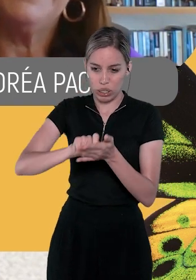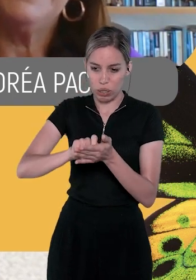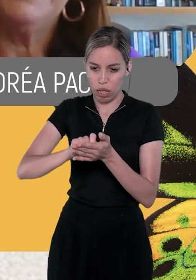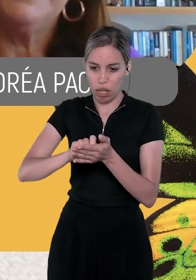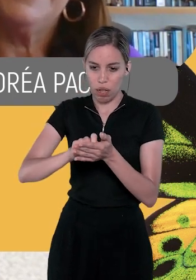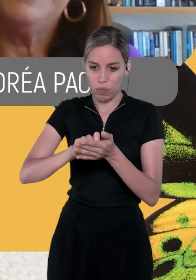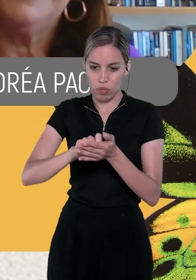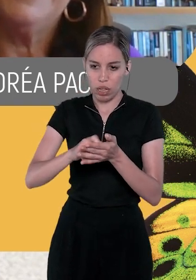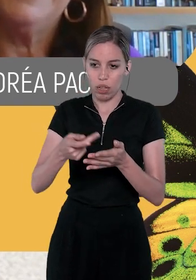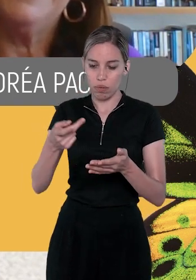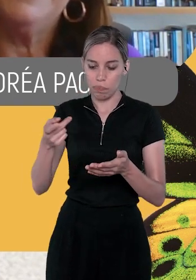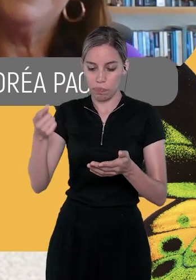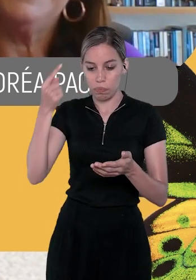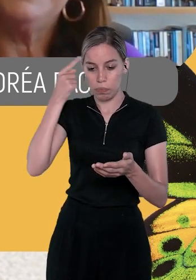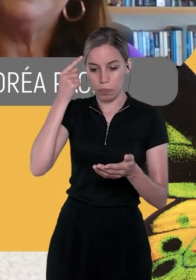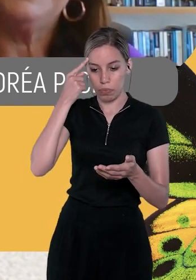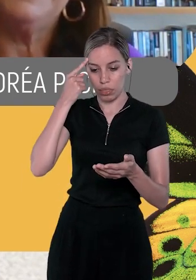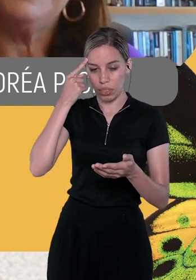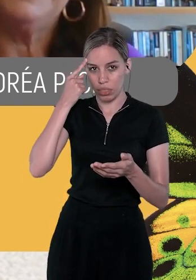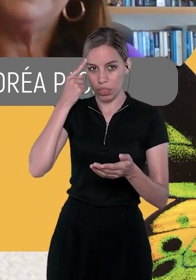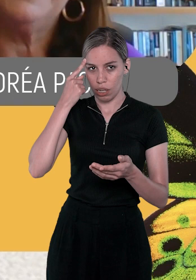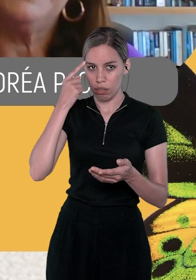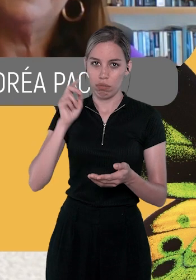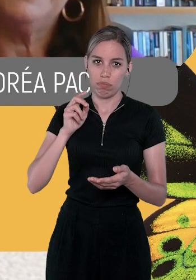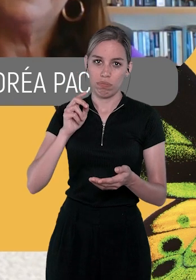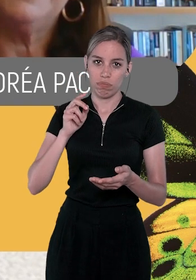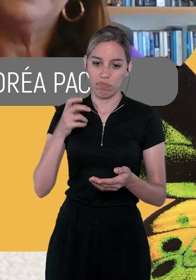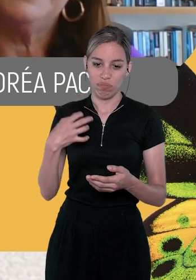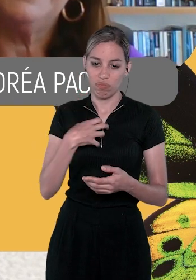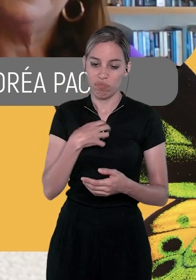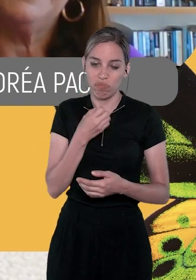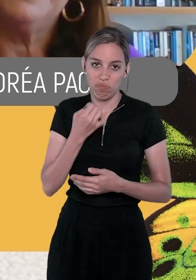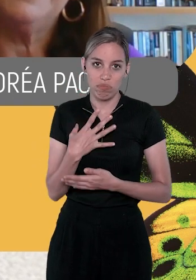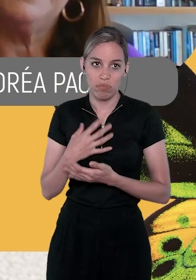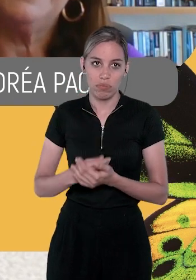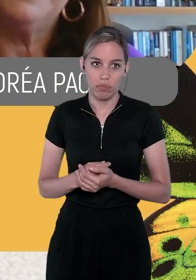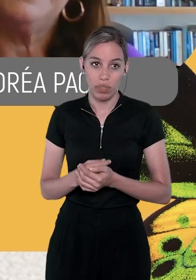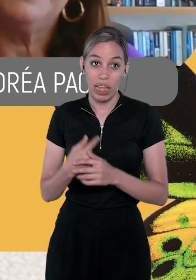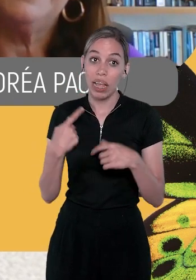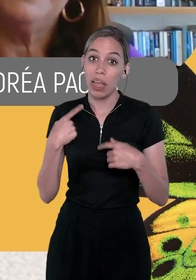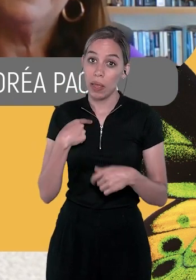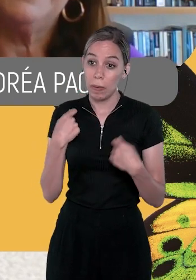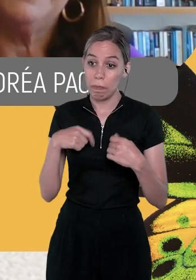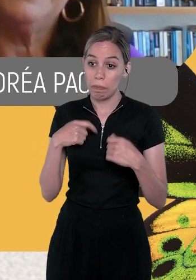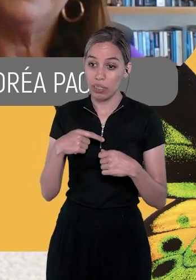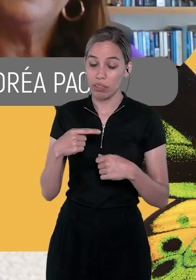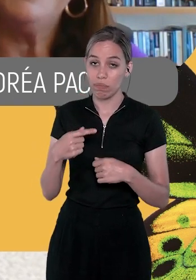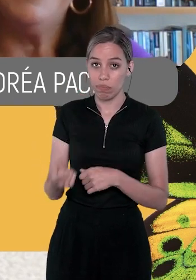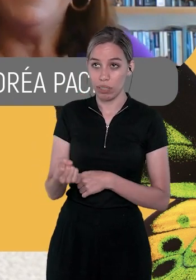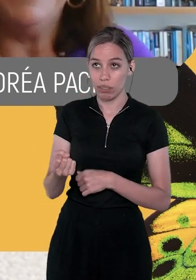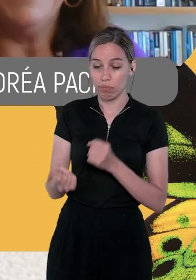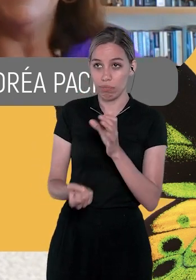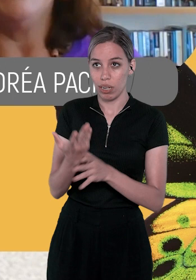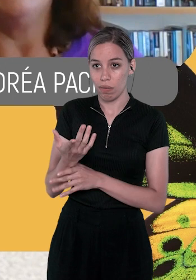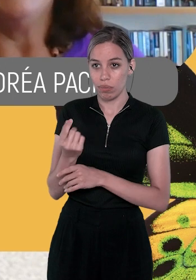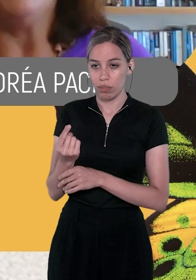né? É por isso que você precisa de criar eu sempre preciso de criar para mim um certo deadline para entregar os livros, senão eu